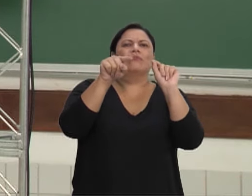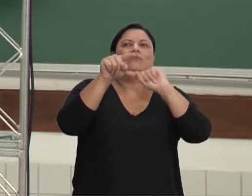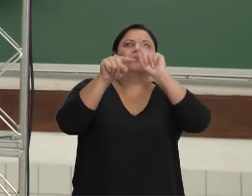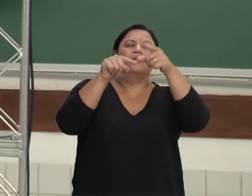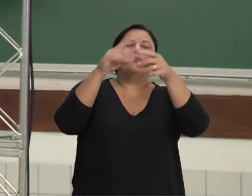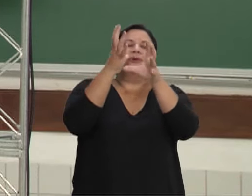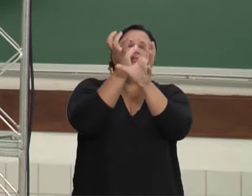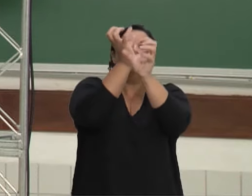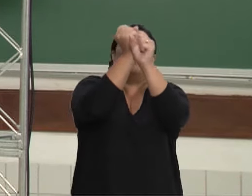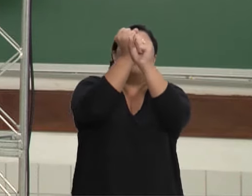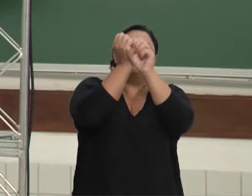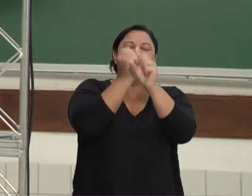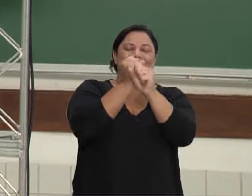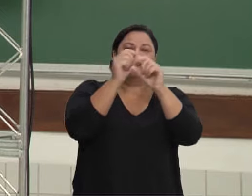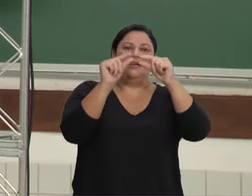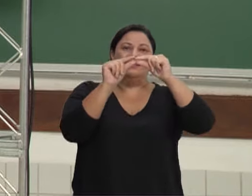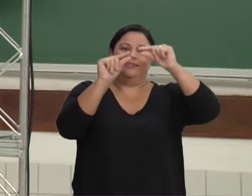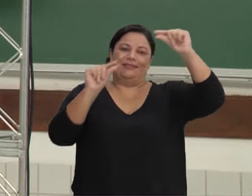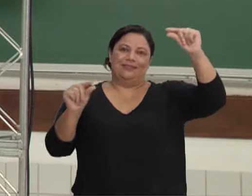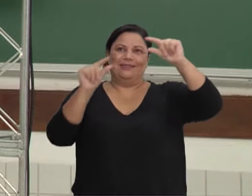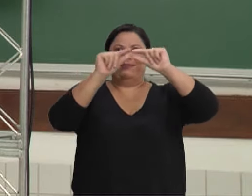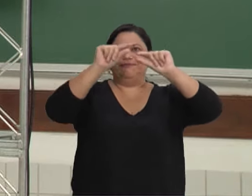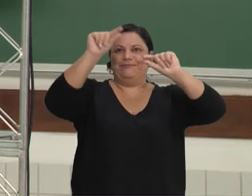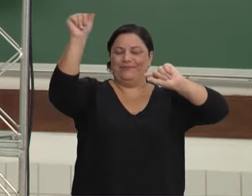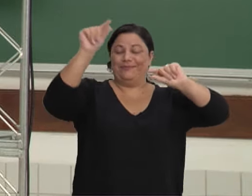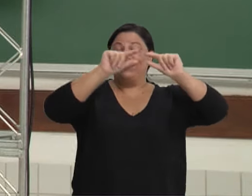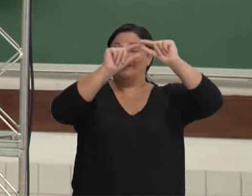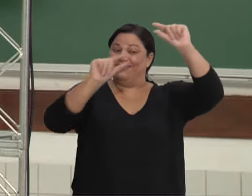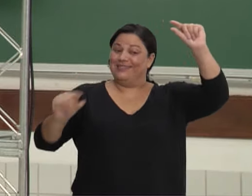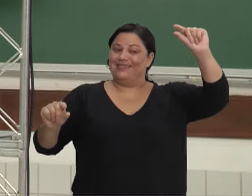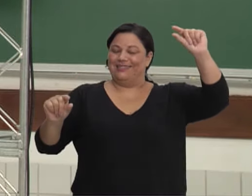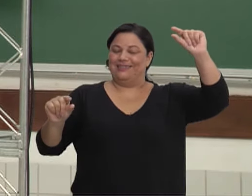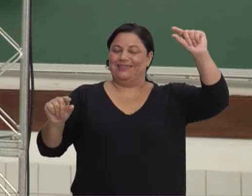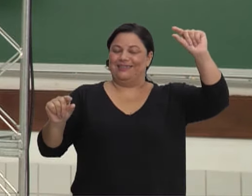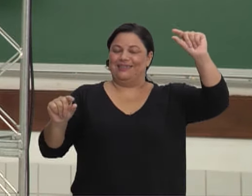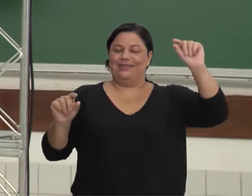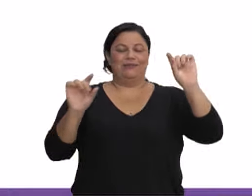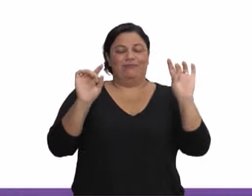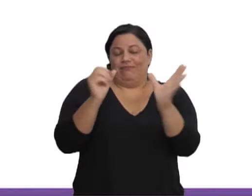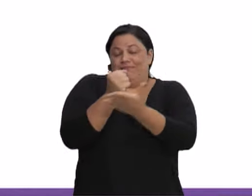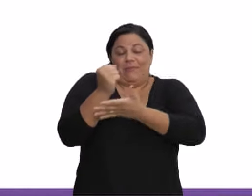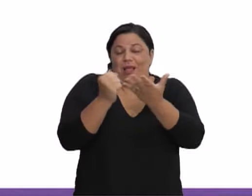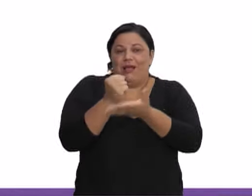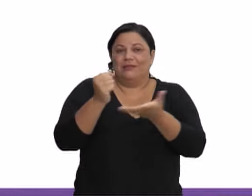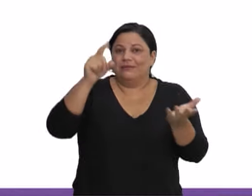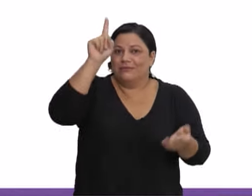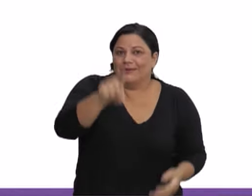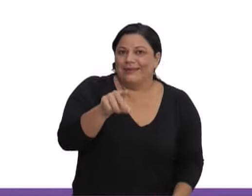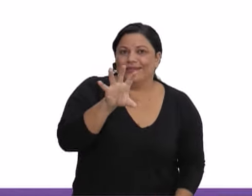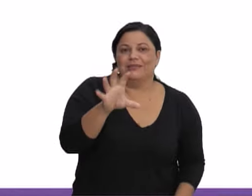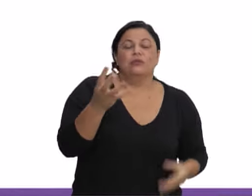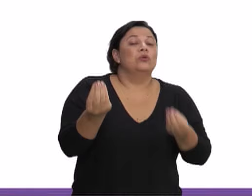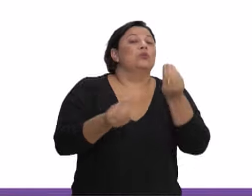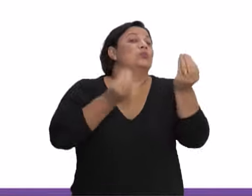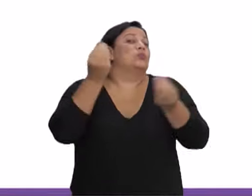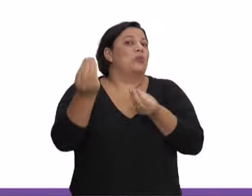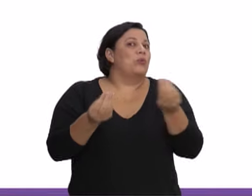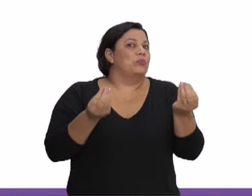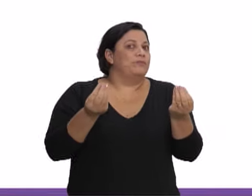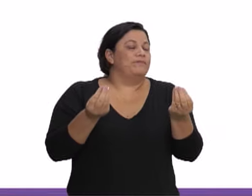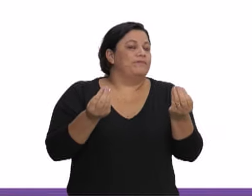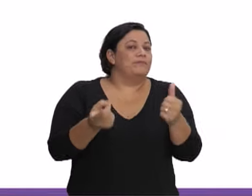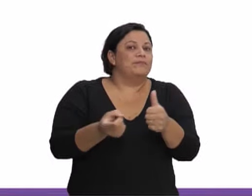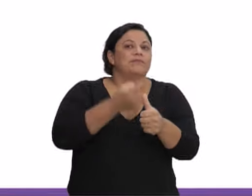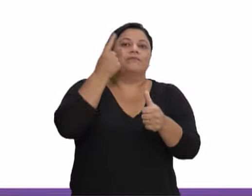dois pontos. Basicamente isso, né? Como a gente vai fazer isso? Primeira coisa que eu